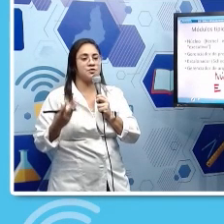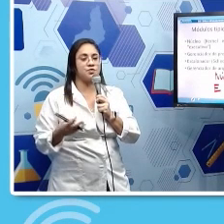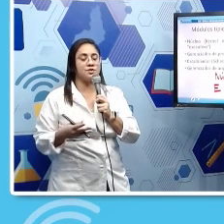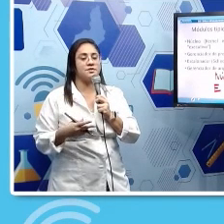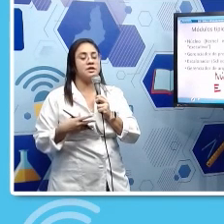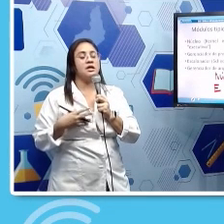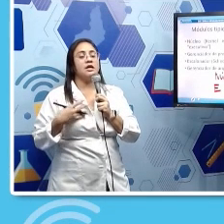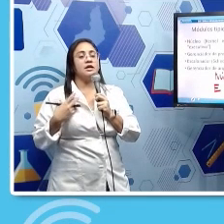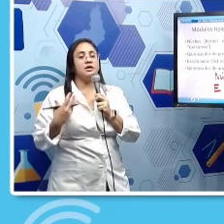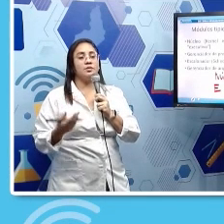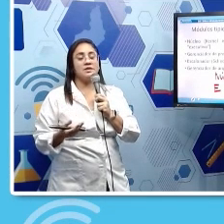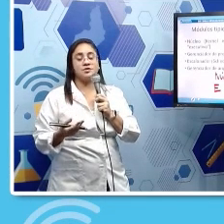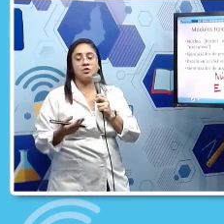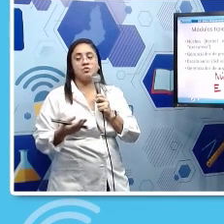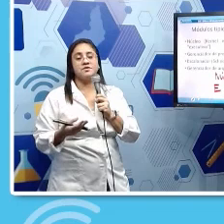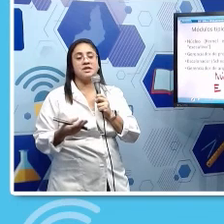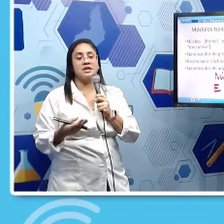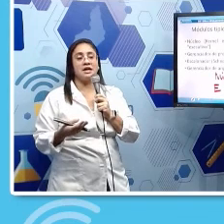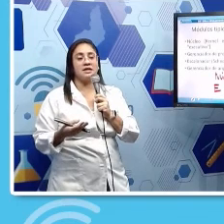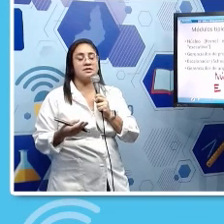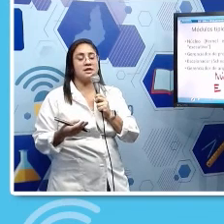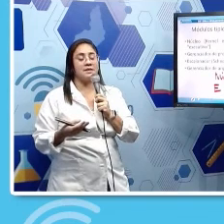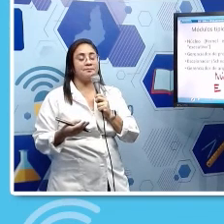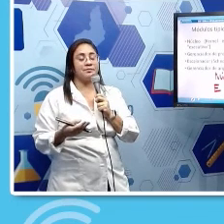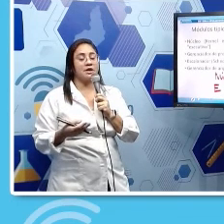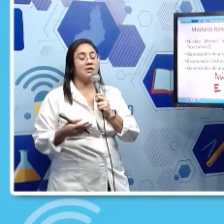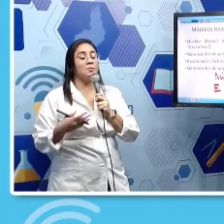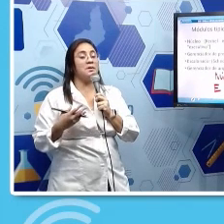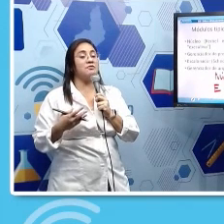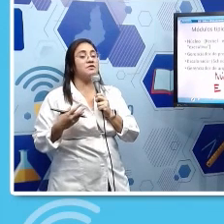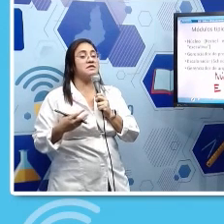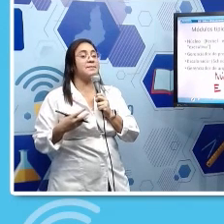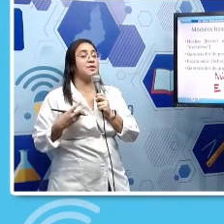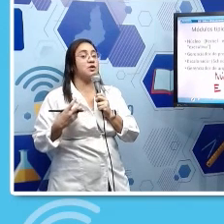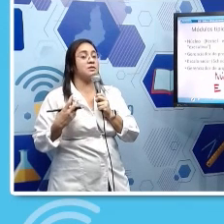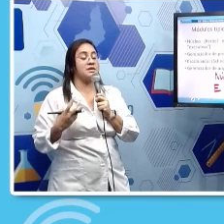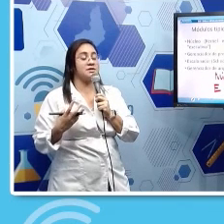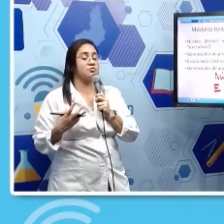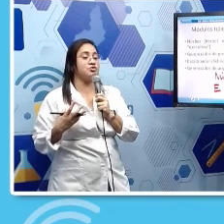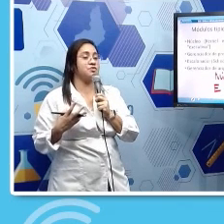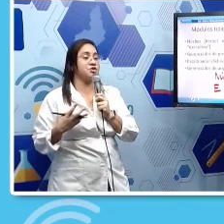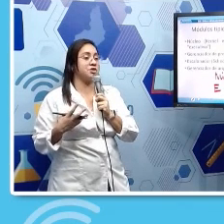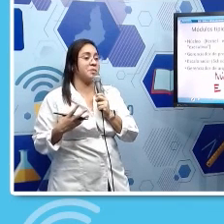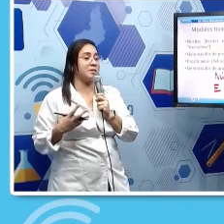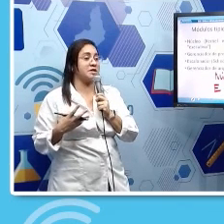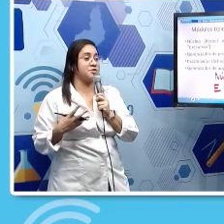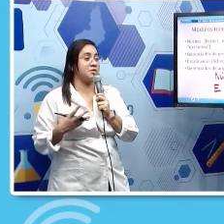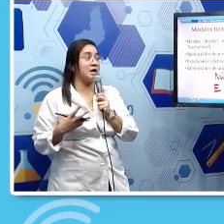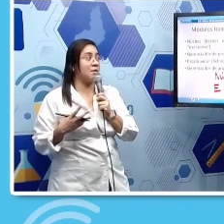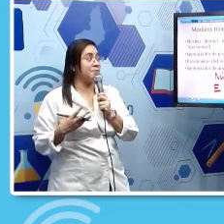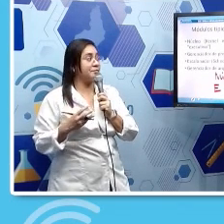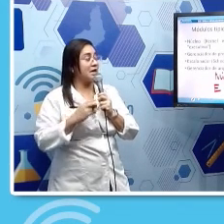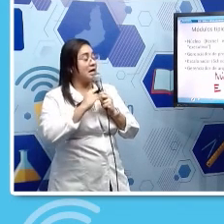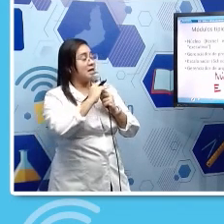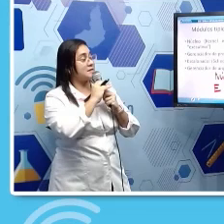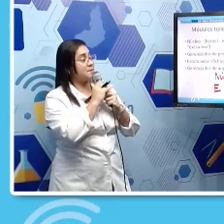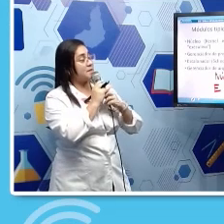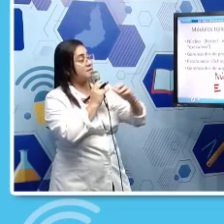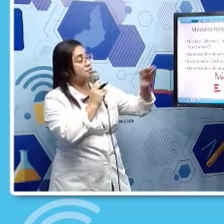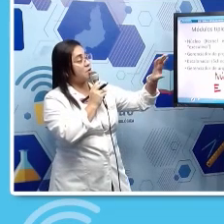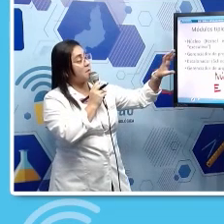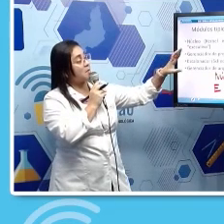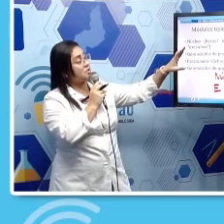várias operações que o SO consegue realizar. Então, para fazer a programação de um sistema operacional,